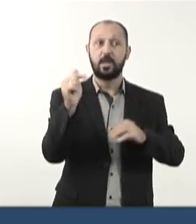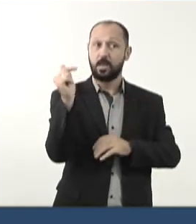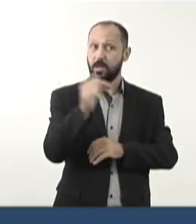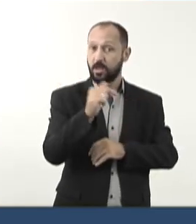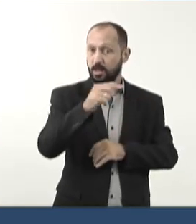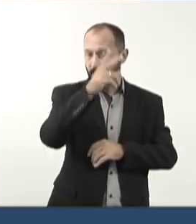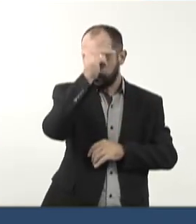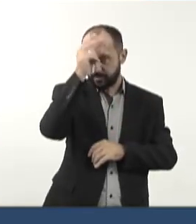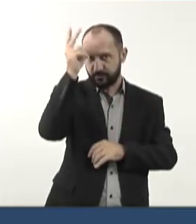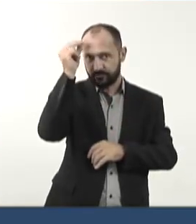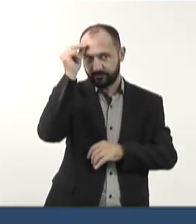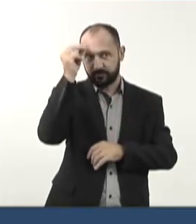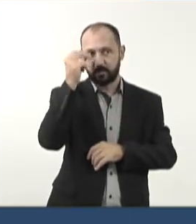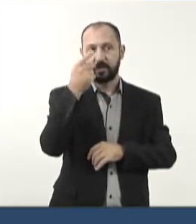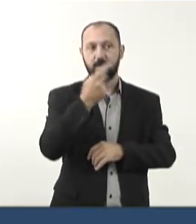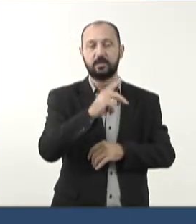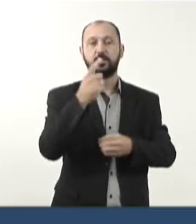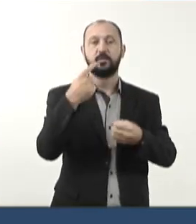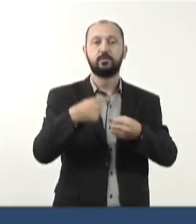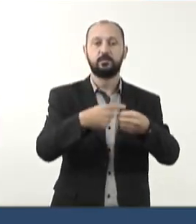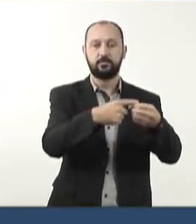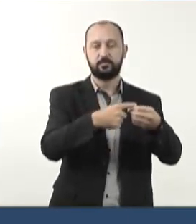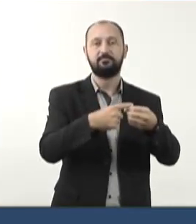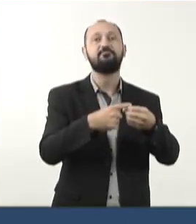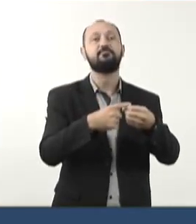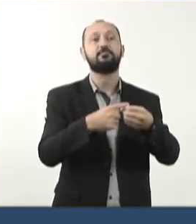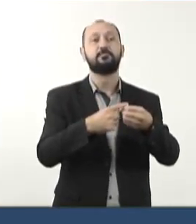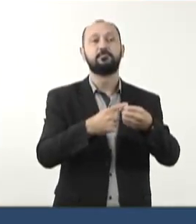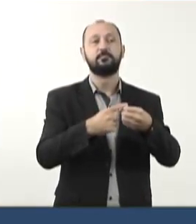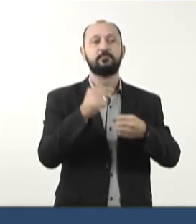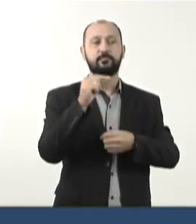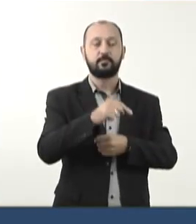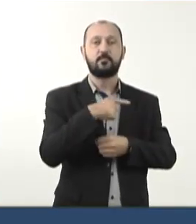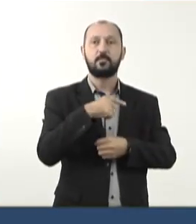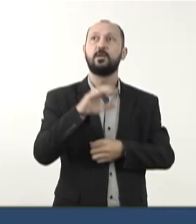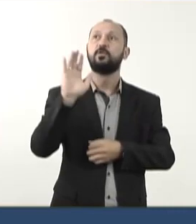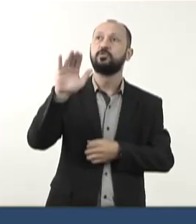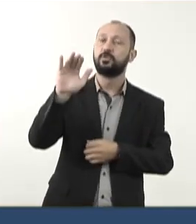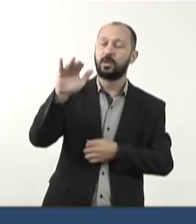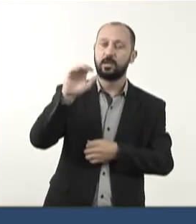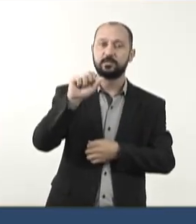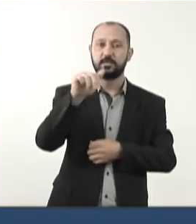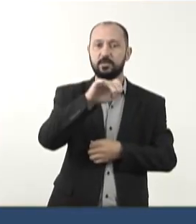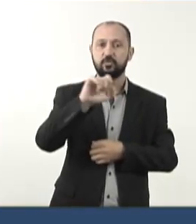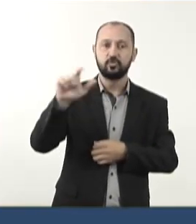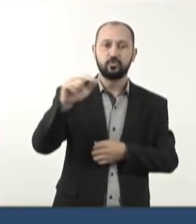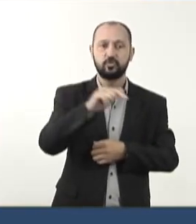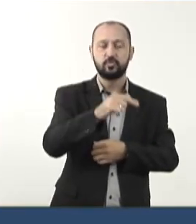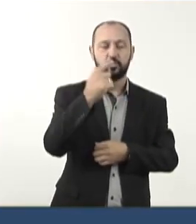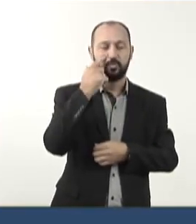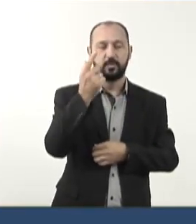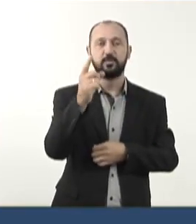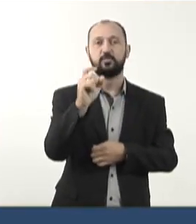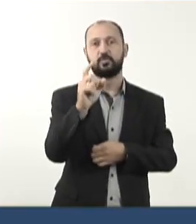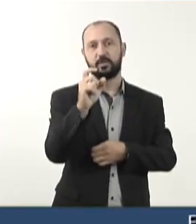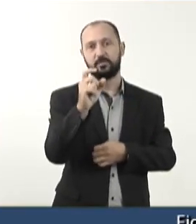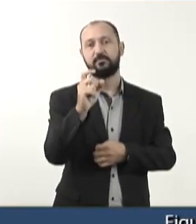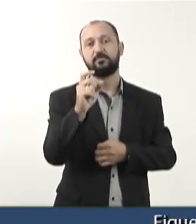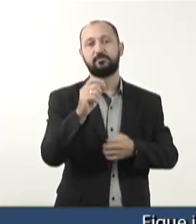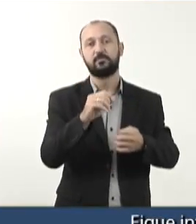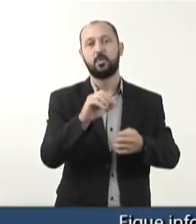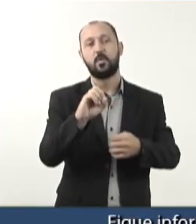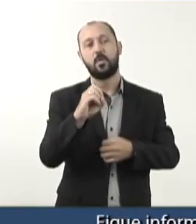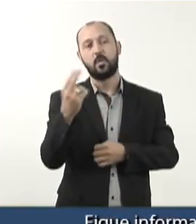que a reserva é dentro do município dele, ele tem que acionar a Sanesul em Dourados, ou